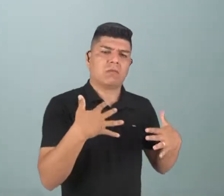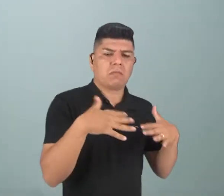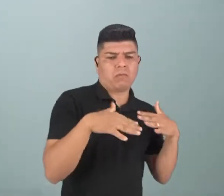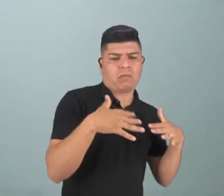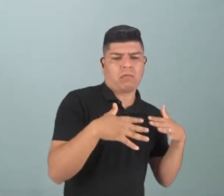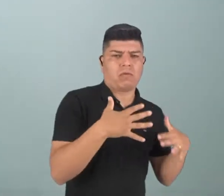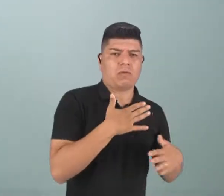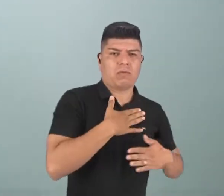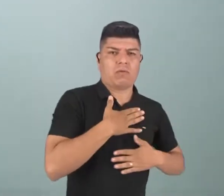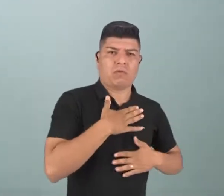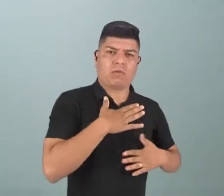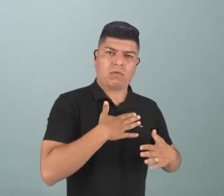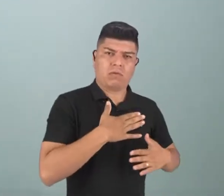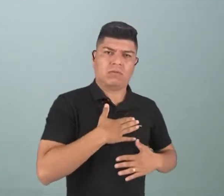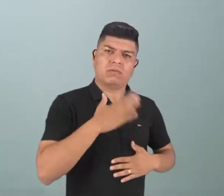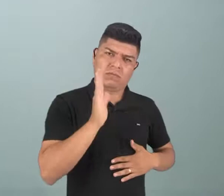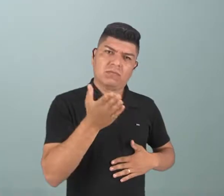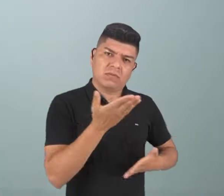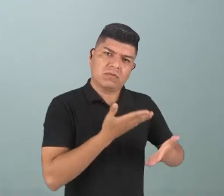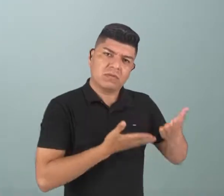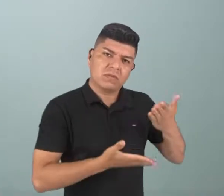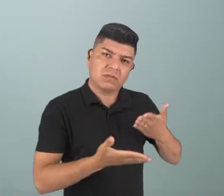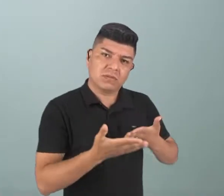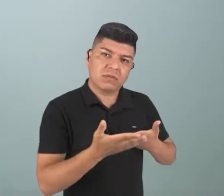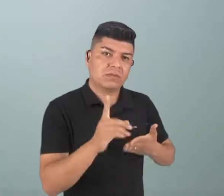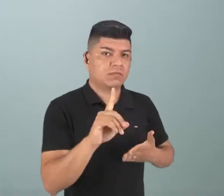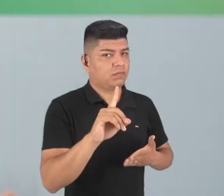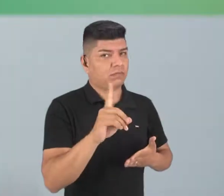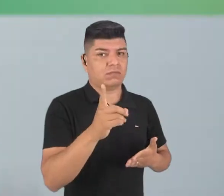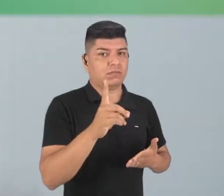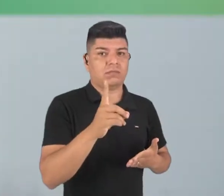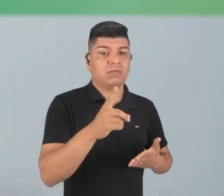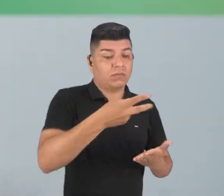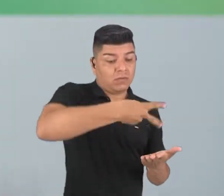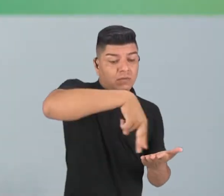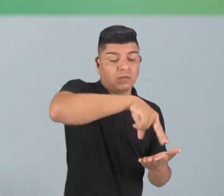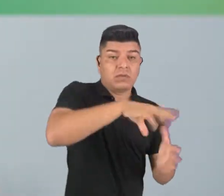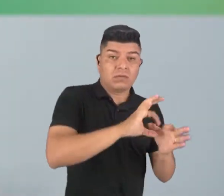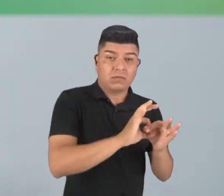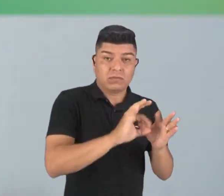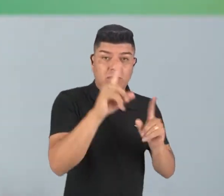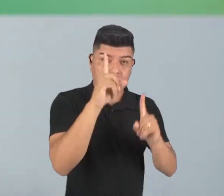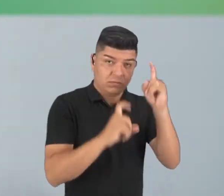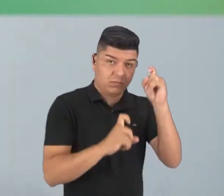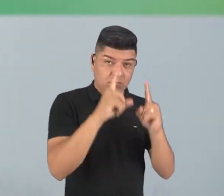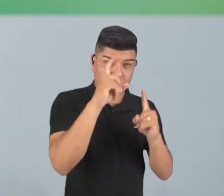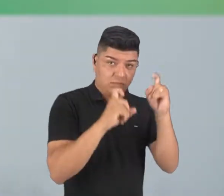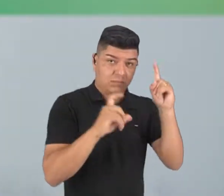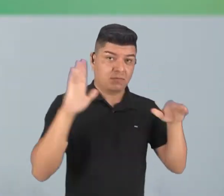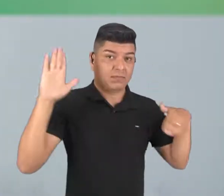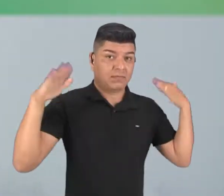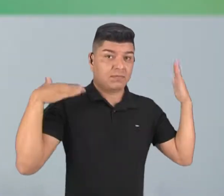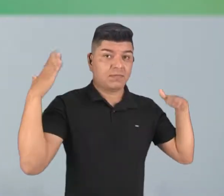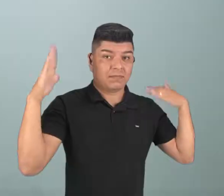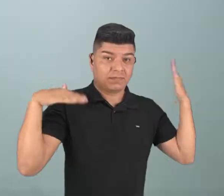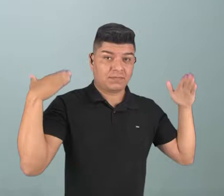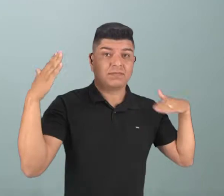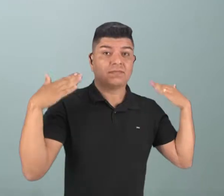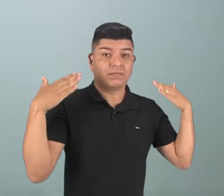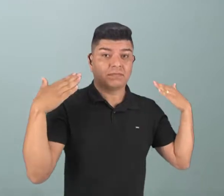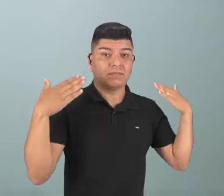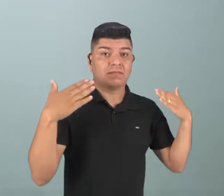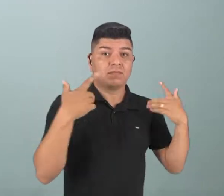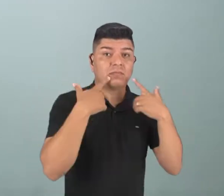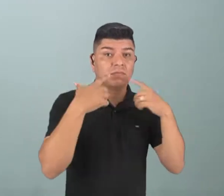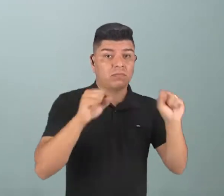o meu corpo, eu estou transmitindo? Não, gente, isso é uma dança livre, é uma expressão de alegria, de divertimento, não é